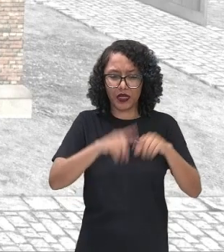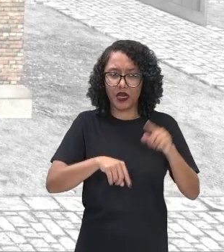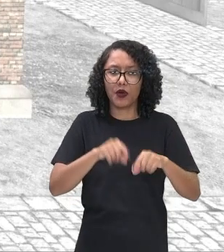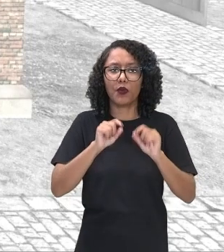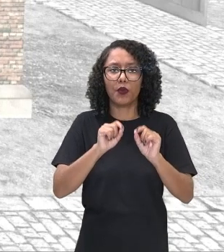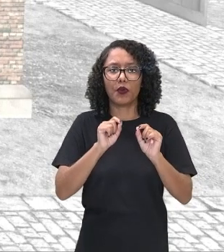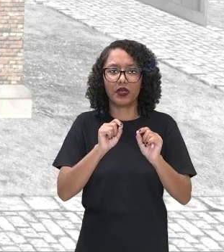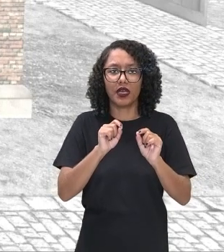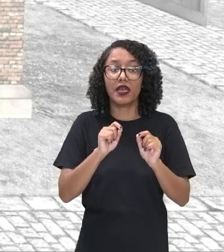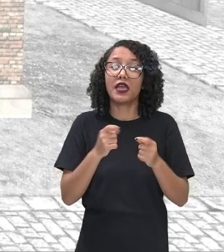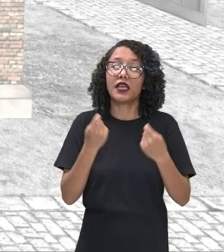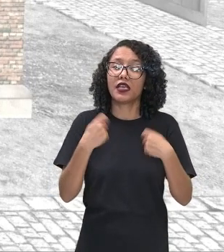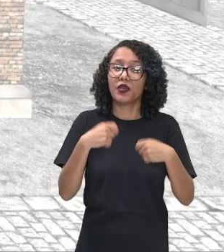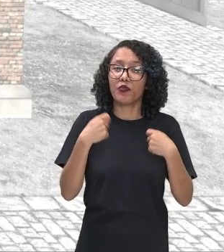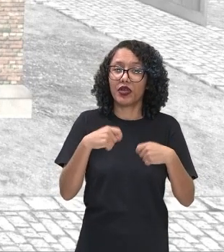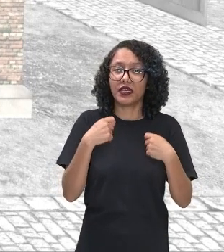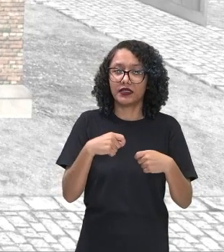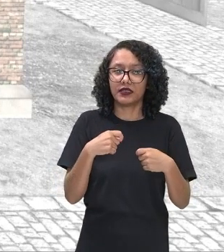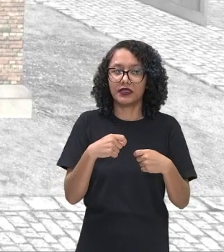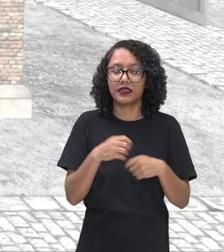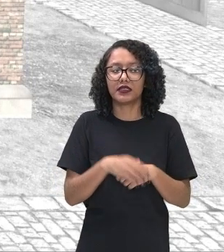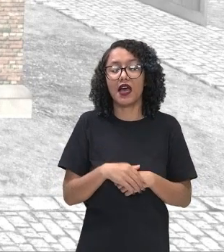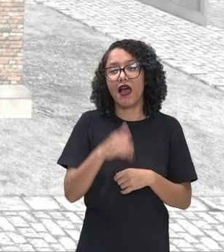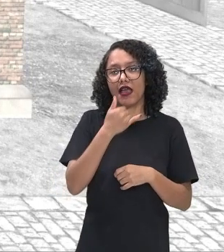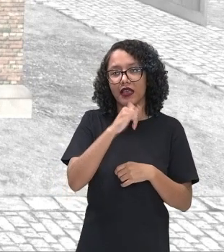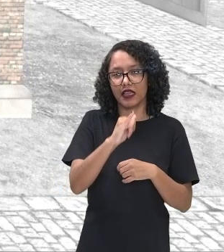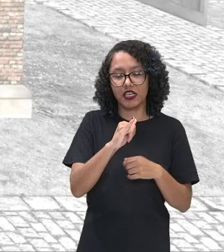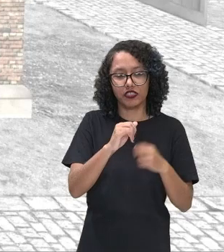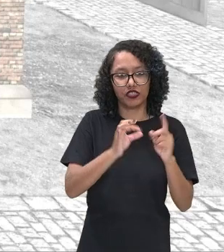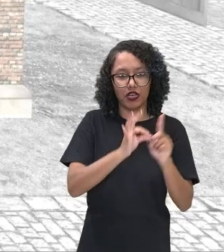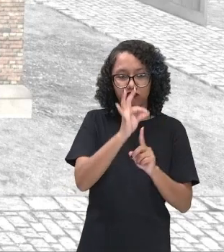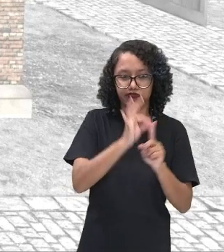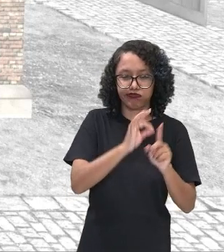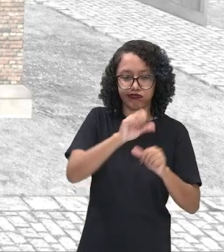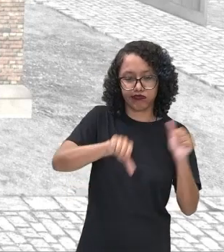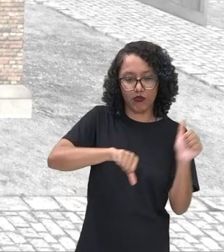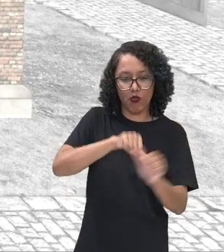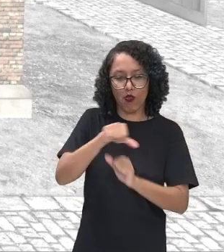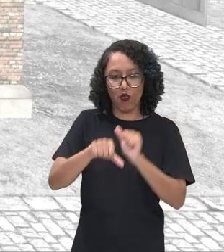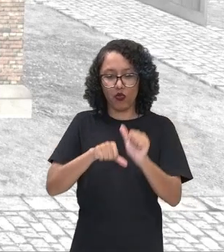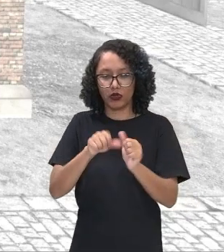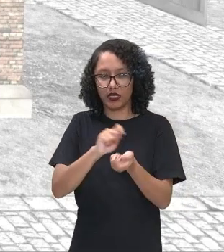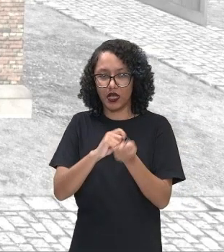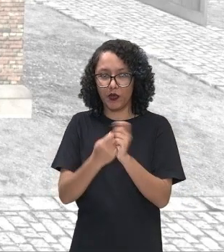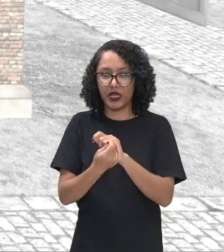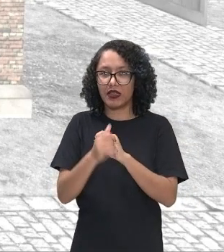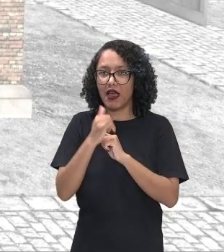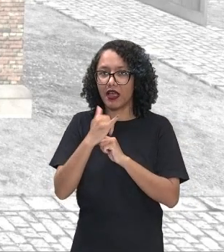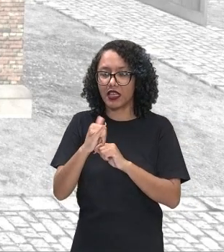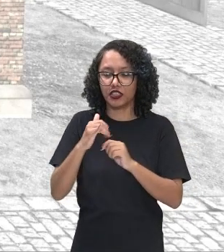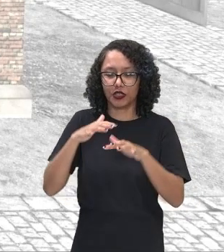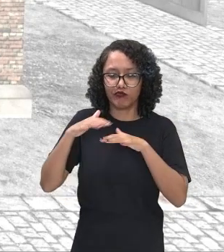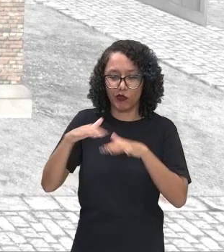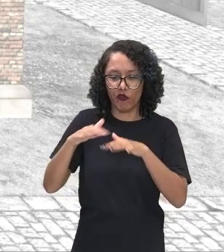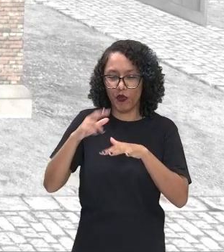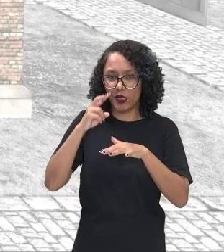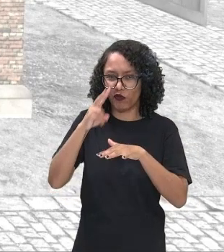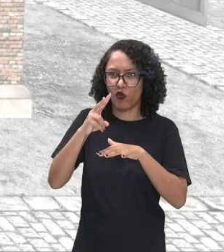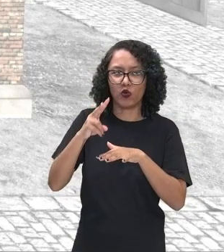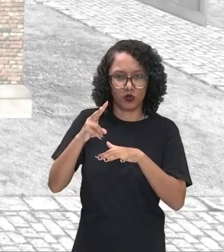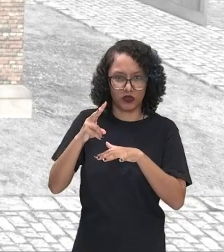funcione pela transformação de energia térmica em energia mecânica, através